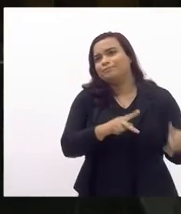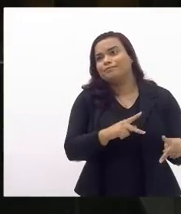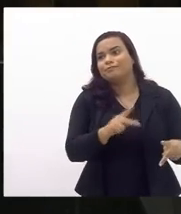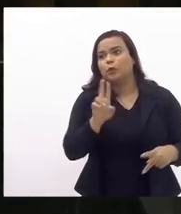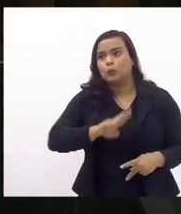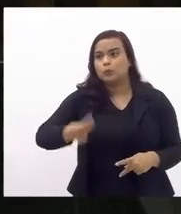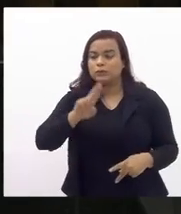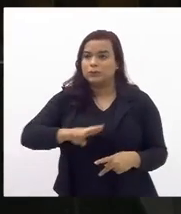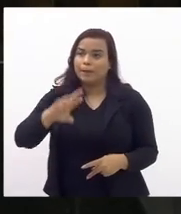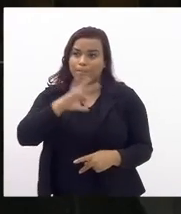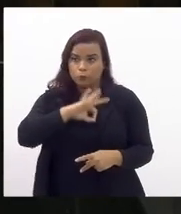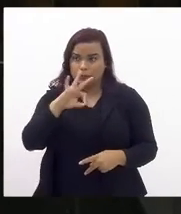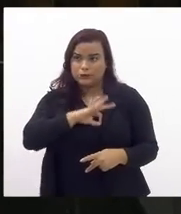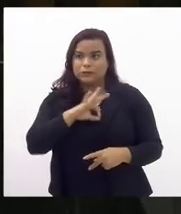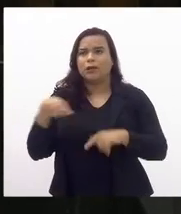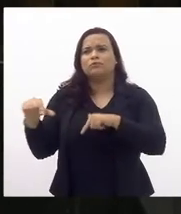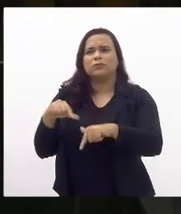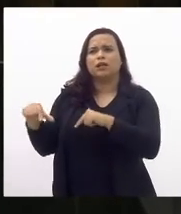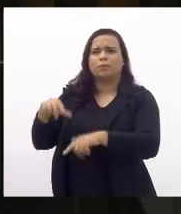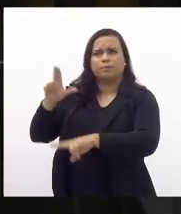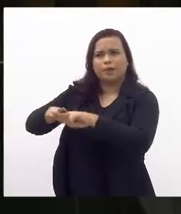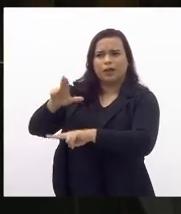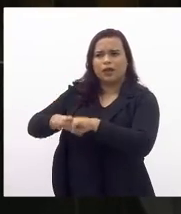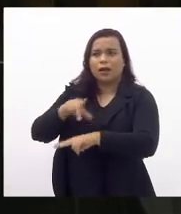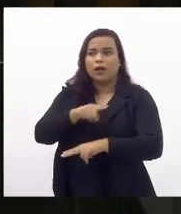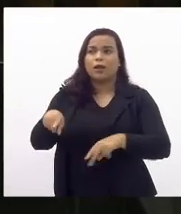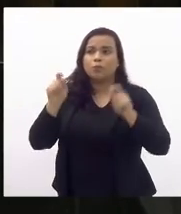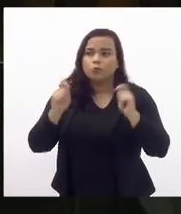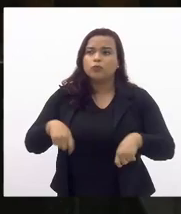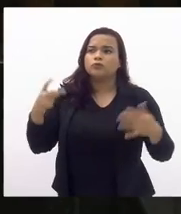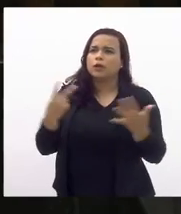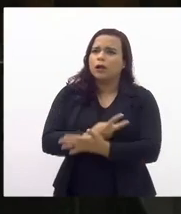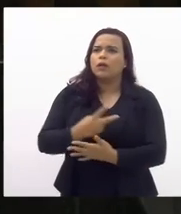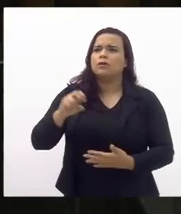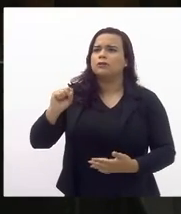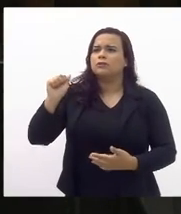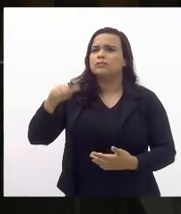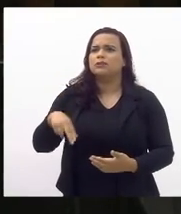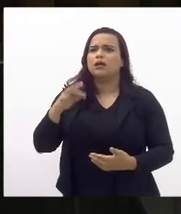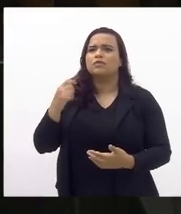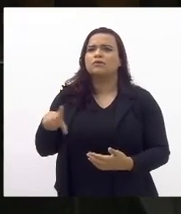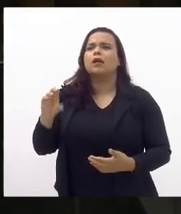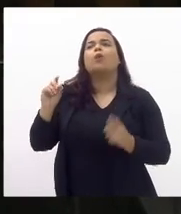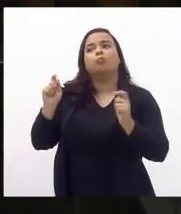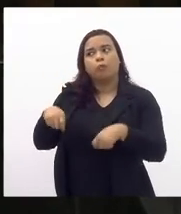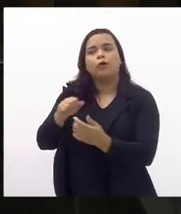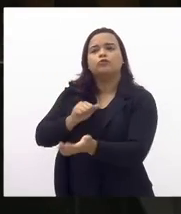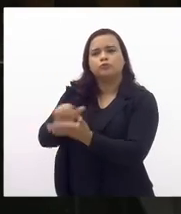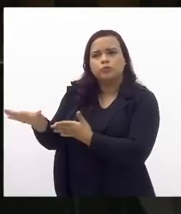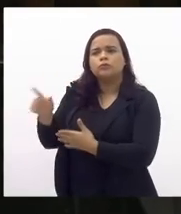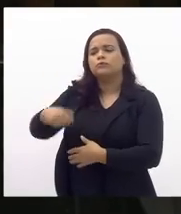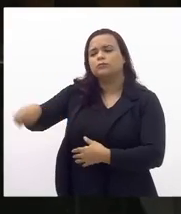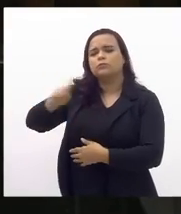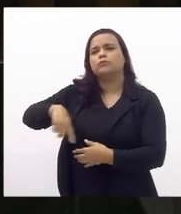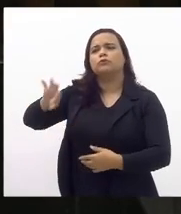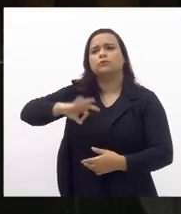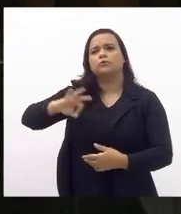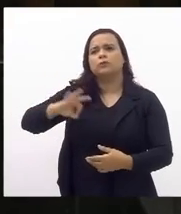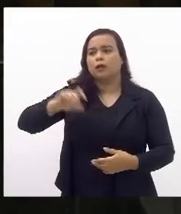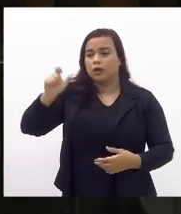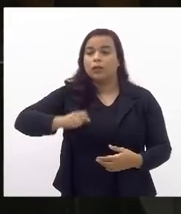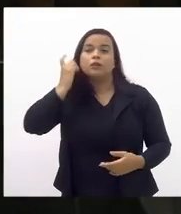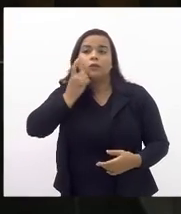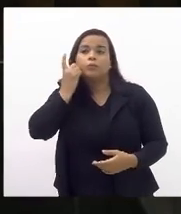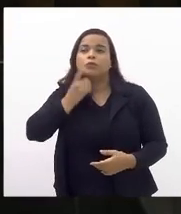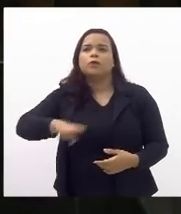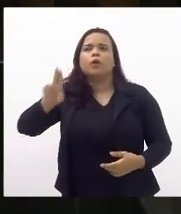que poderiam sofrer sanções no âmbito administrativo, inclusive com a expulsão. Esse deputado utilizou de forma